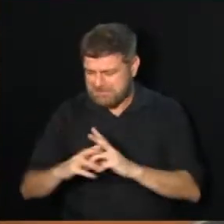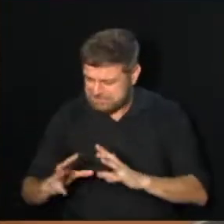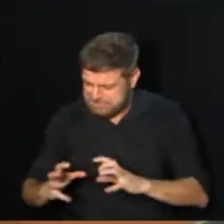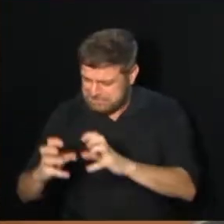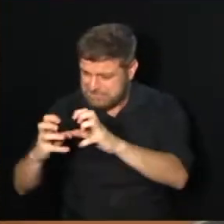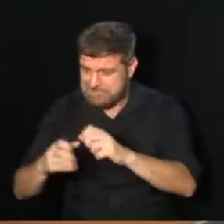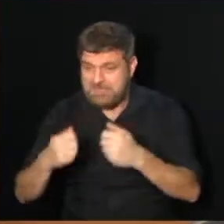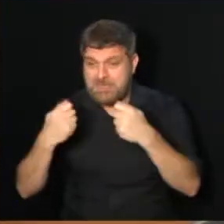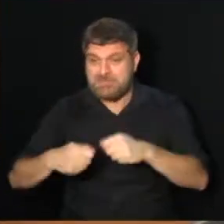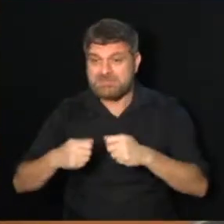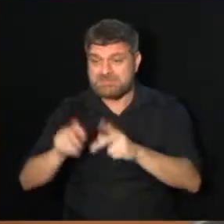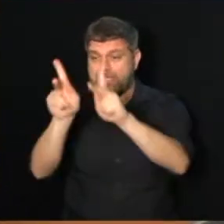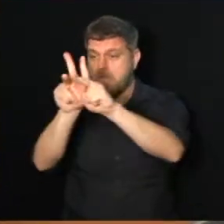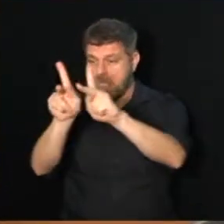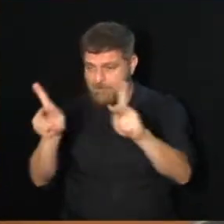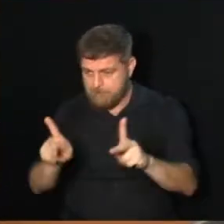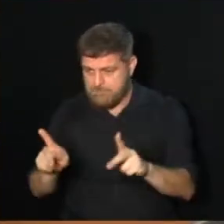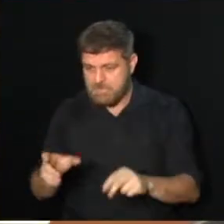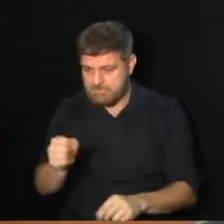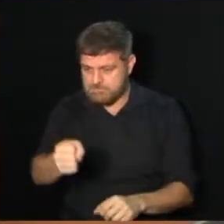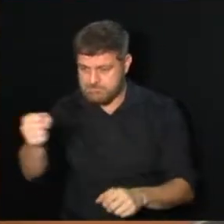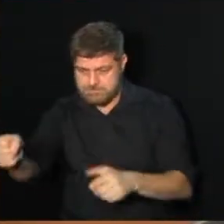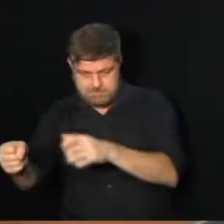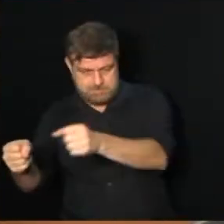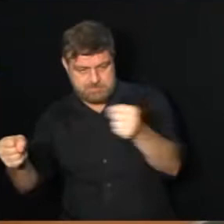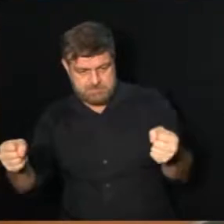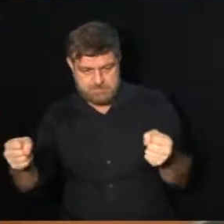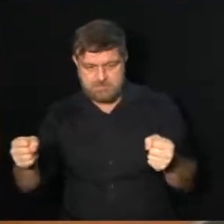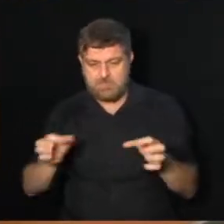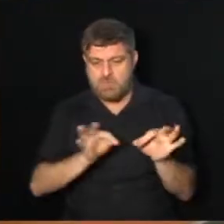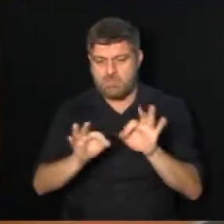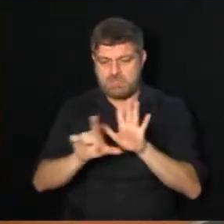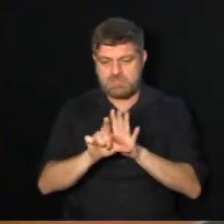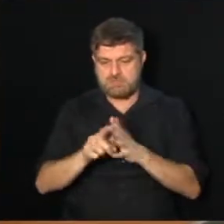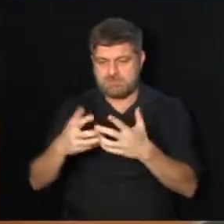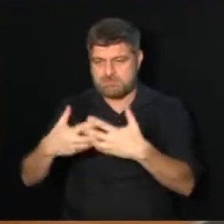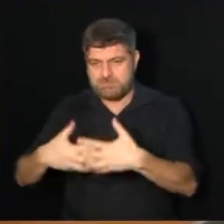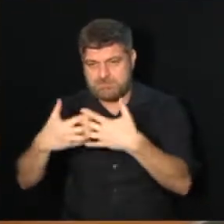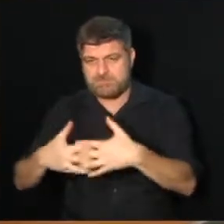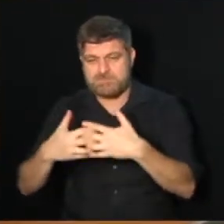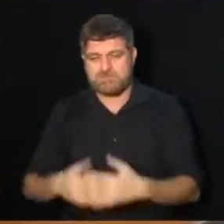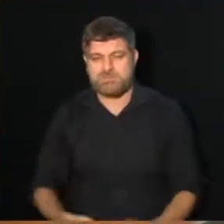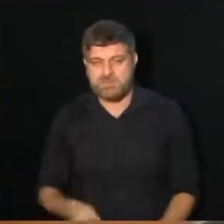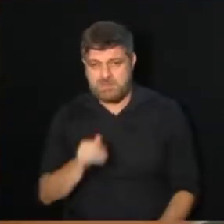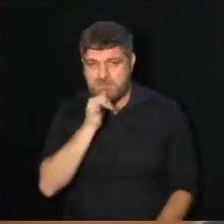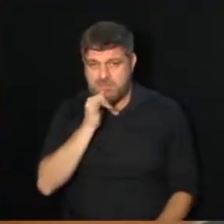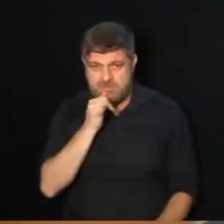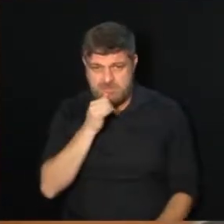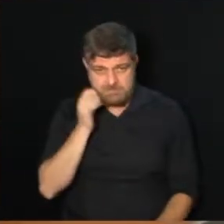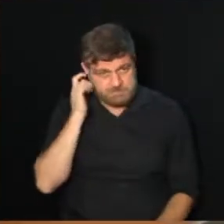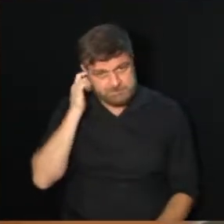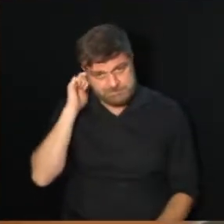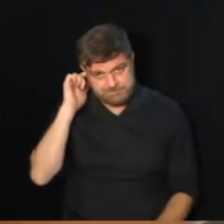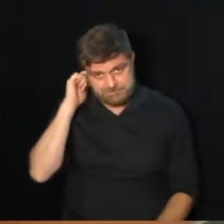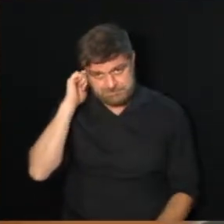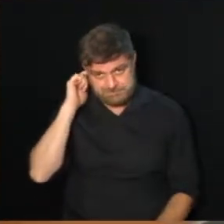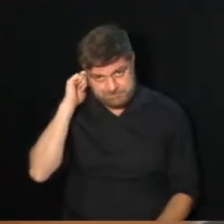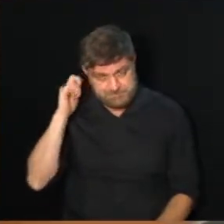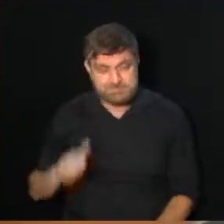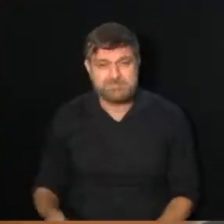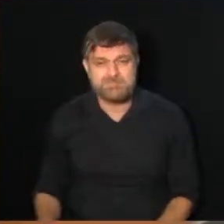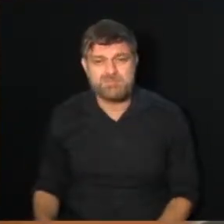uma resolução, ele pode ser aplicado. Então, nas comunidades, como o senhor que antecedeu a minha fala